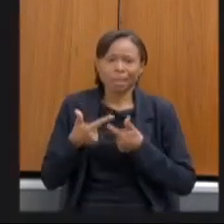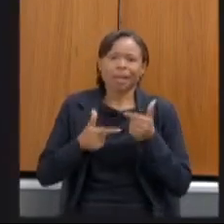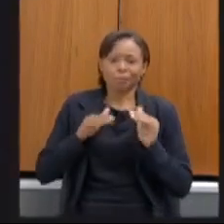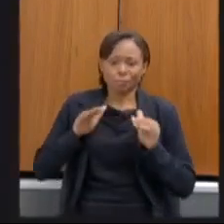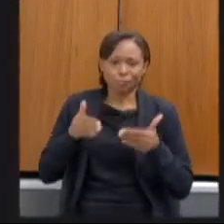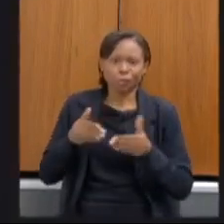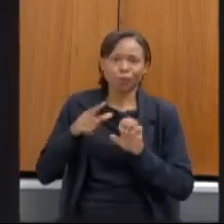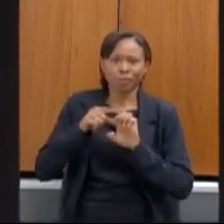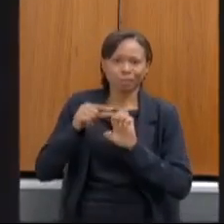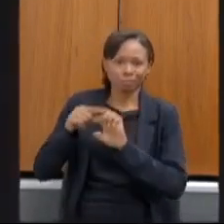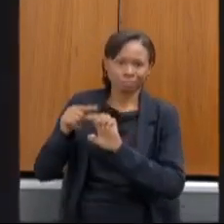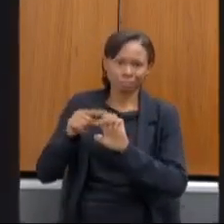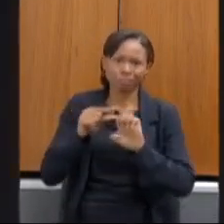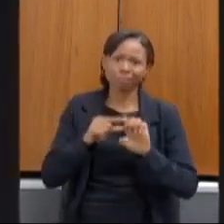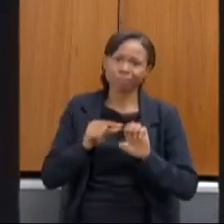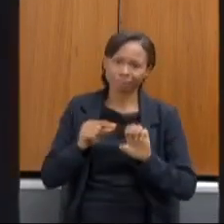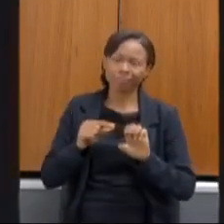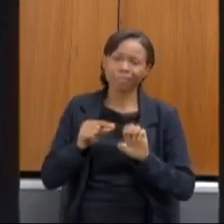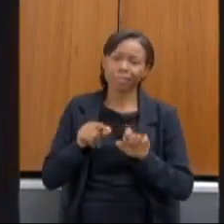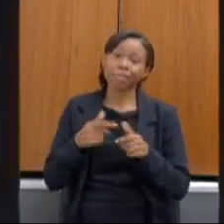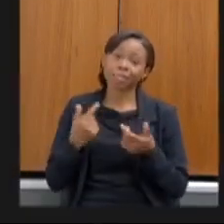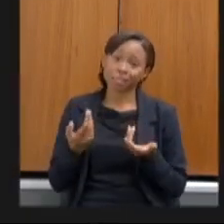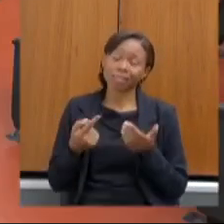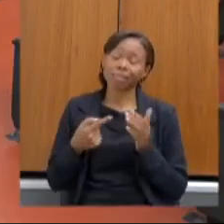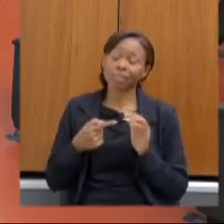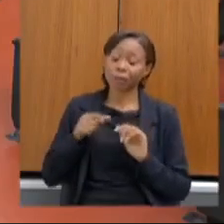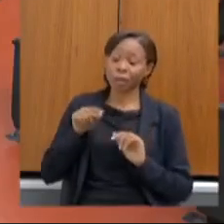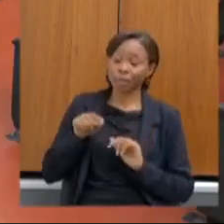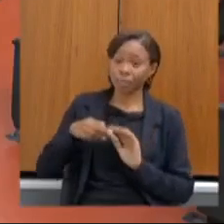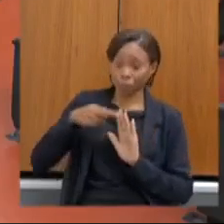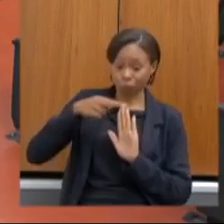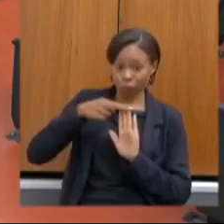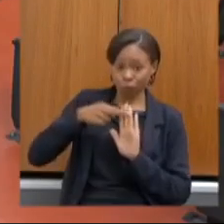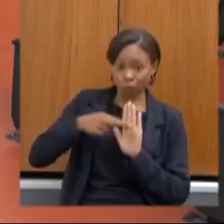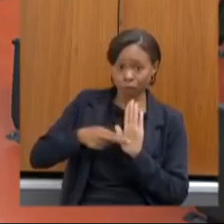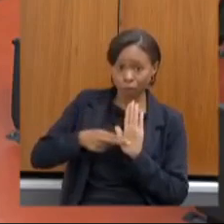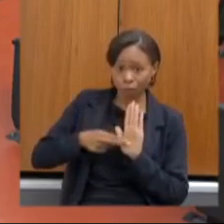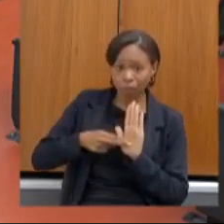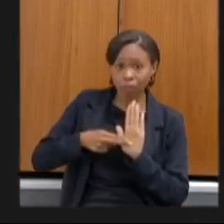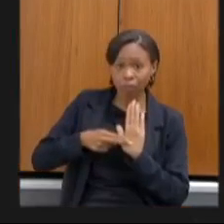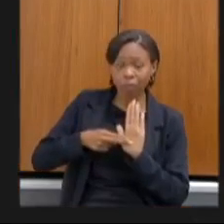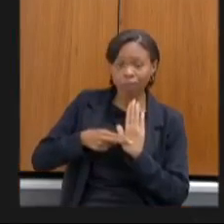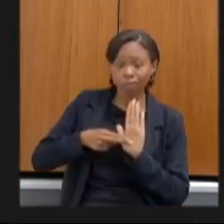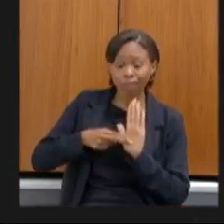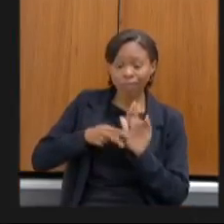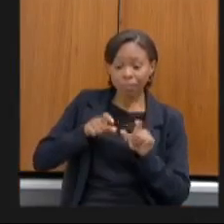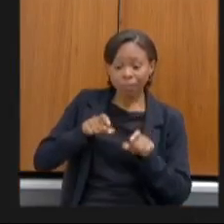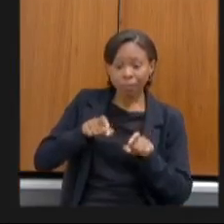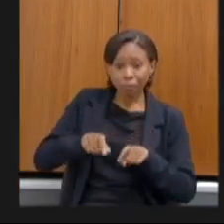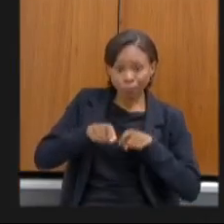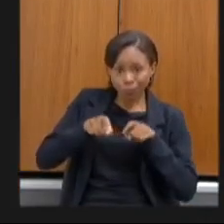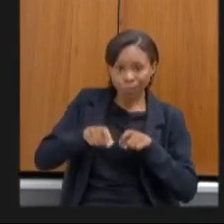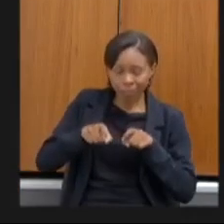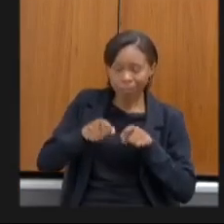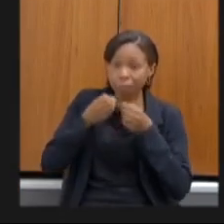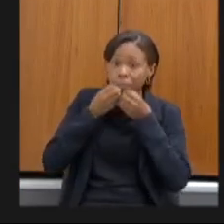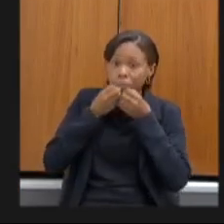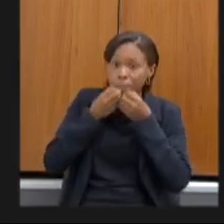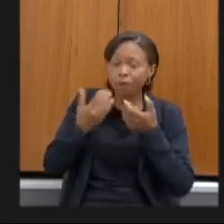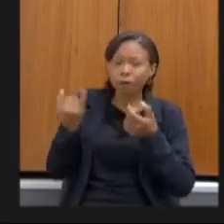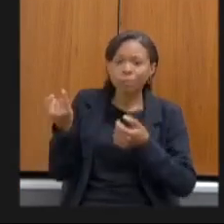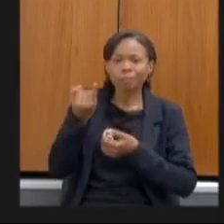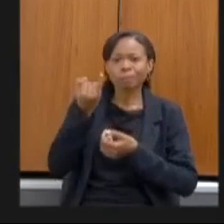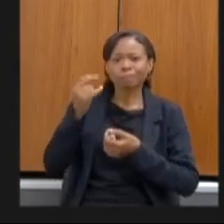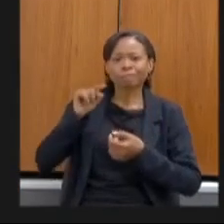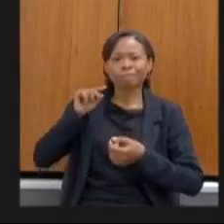digitar aqui a nossa questão da regularização fundiária a importância que ela tem para nossa região para todo estado mas eu falei